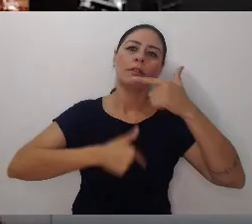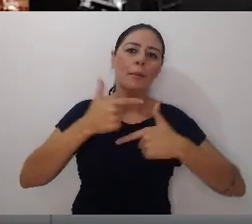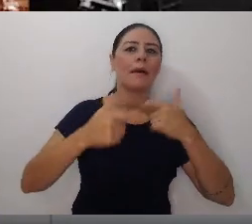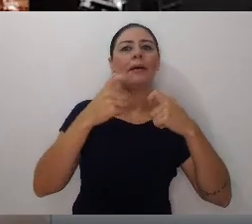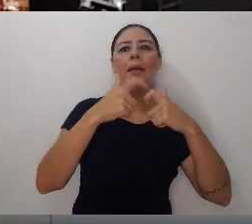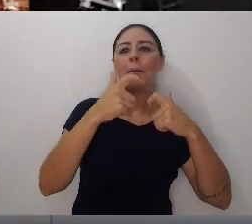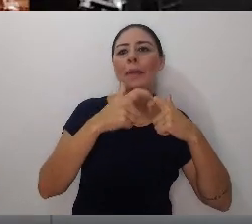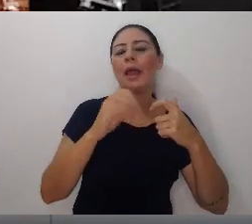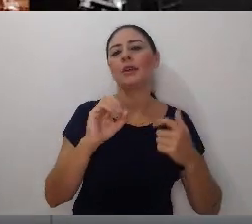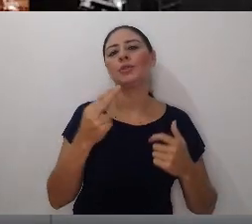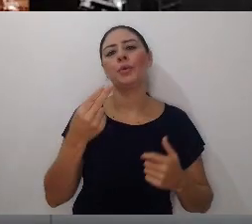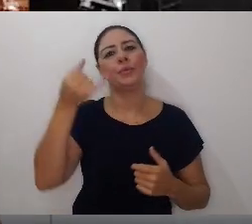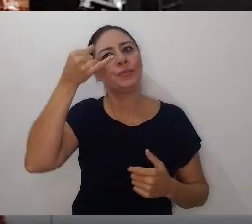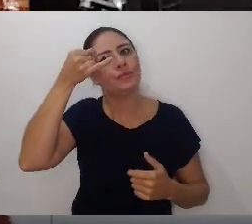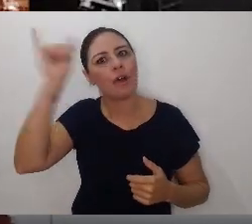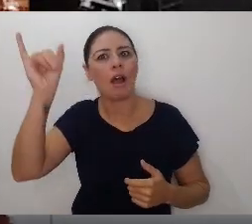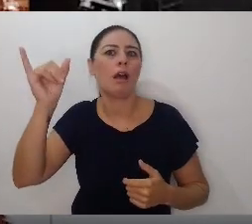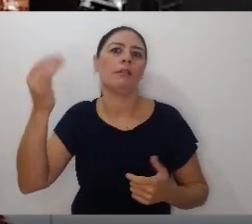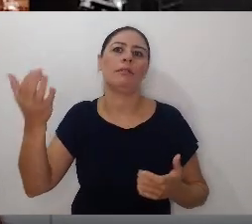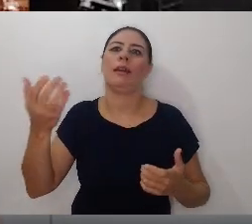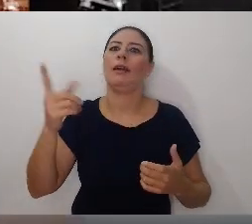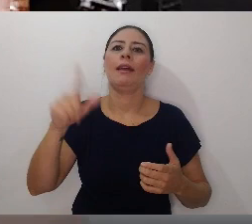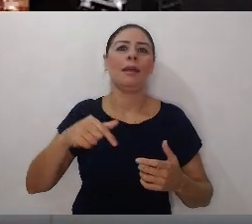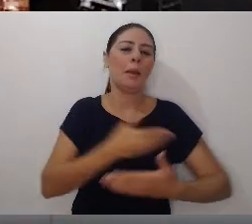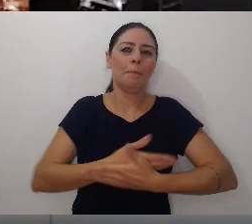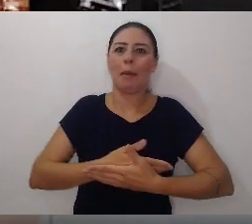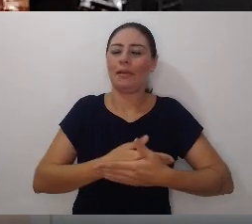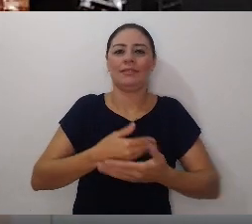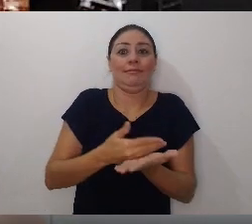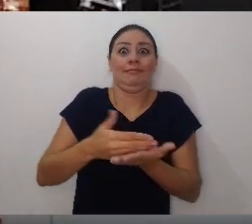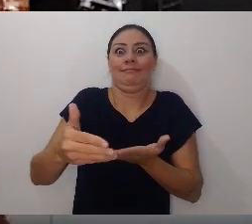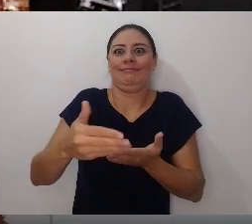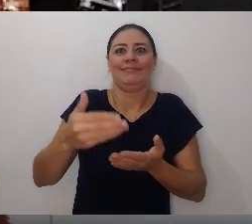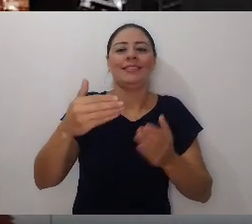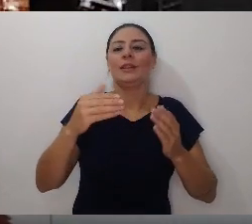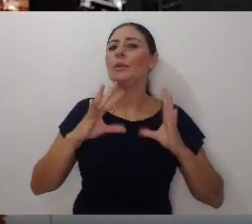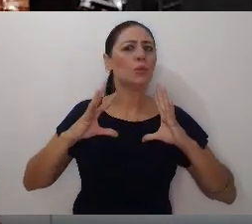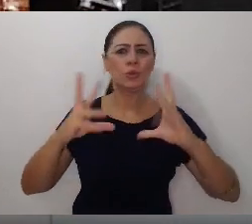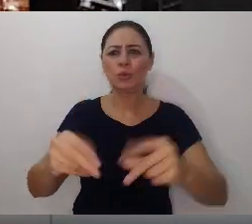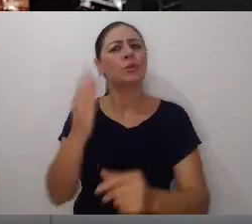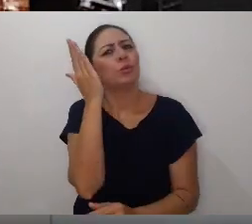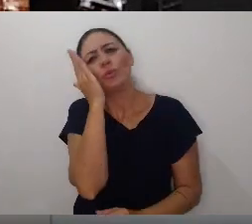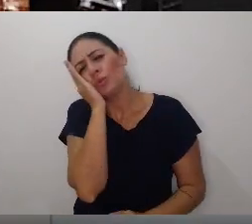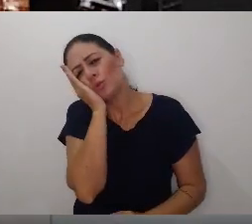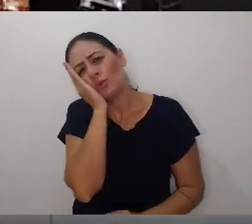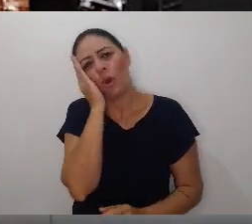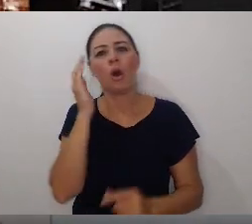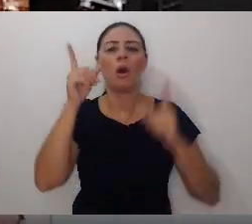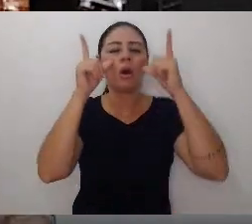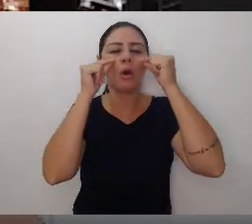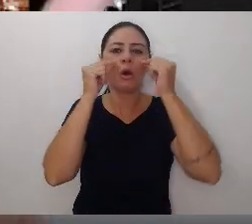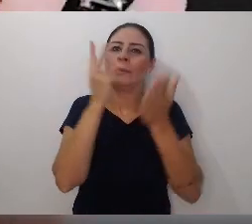plantão ali, cuidando de alguém, ou dos animais, alguma vaca ali que estava ganhando nenê de noite, coisa